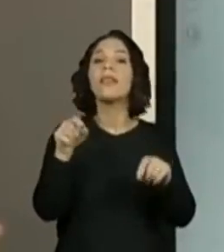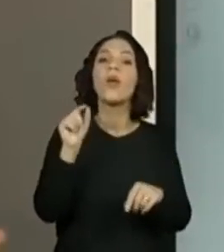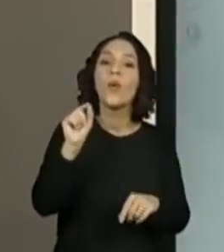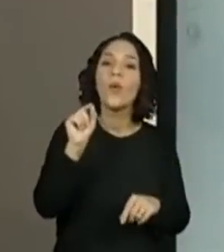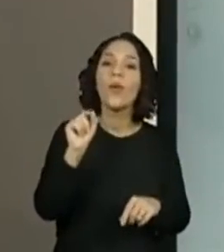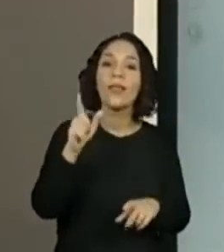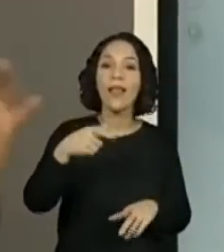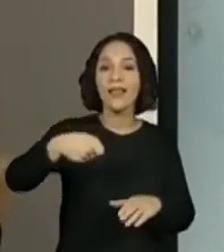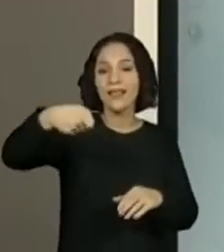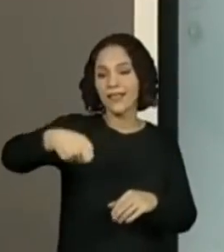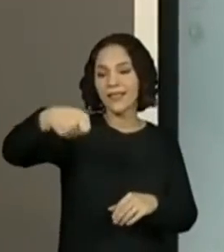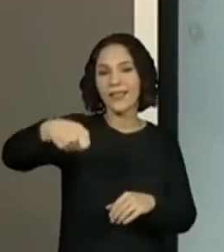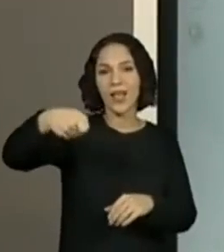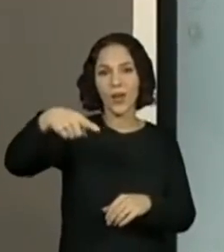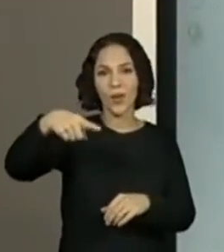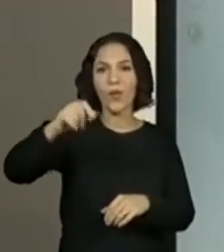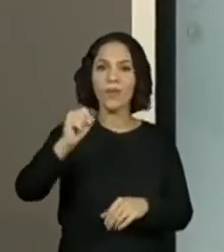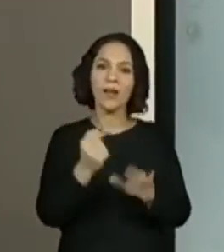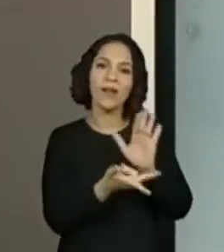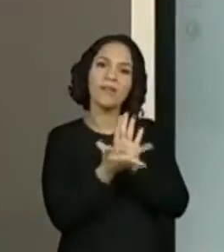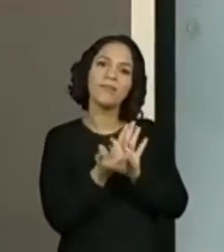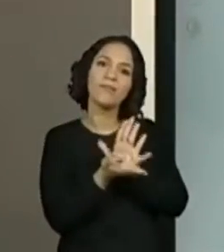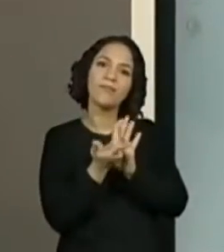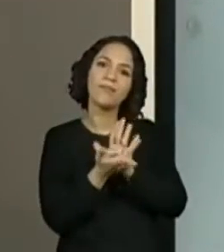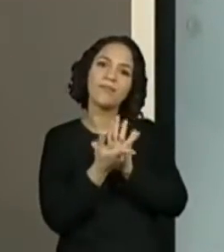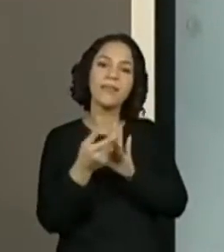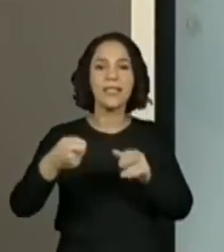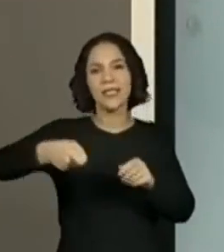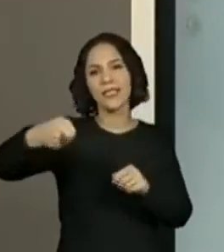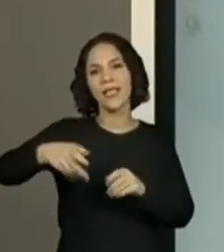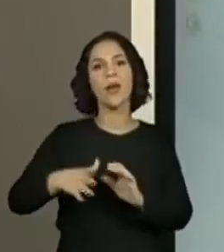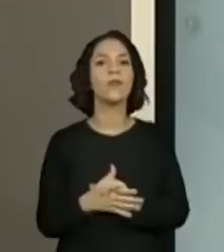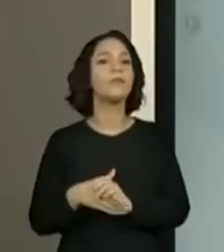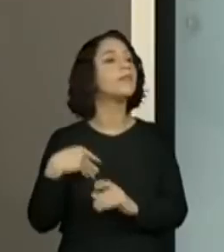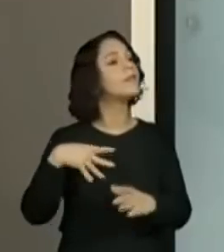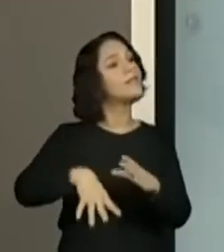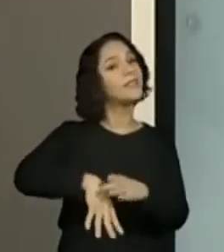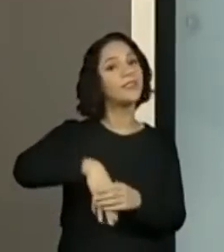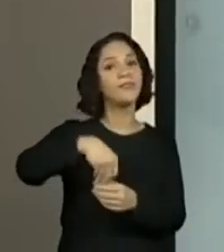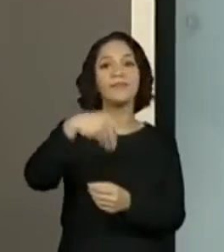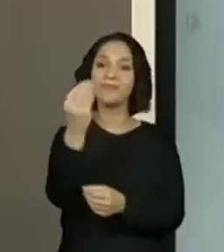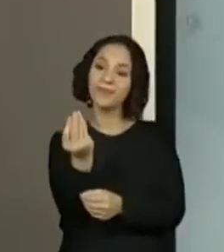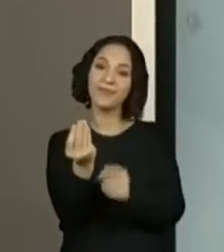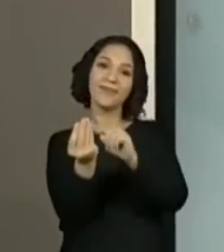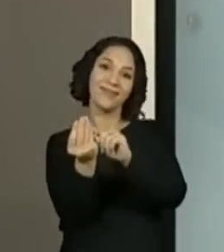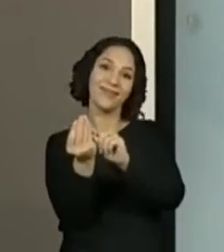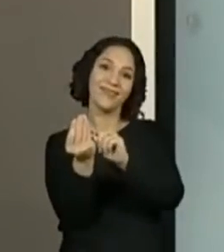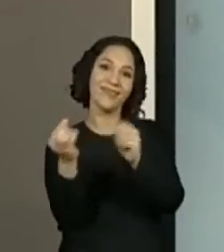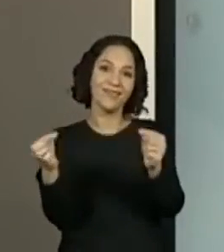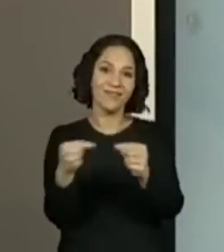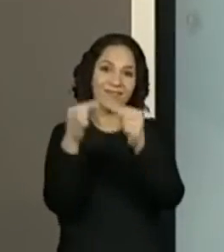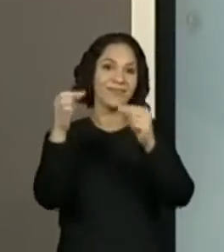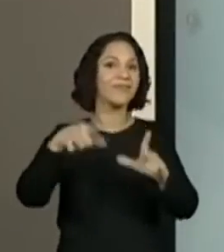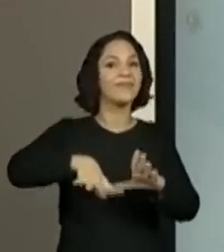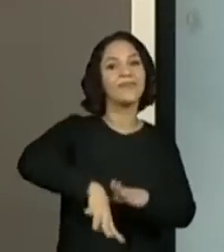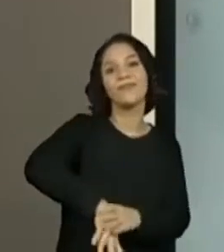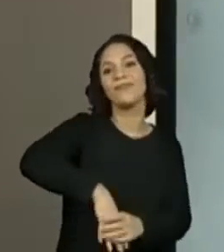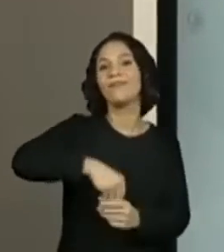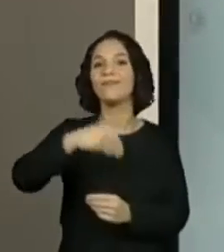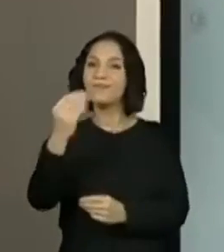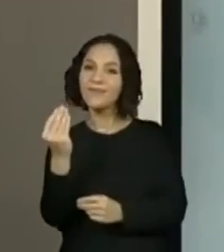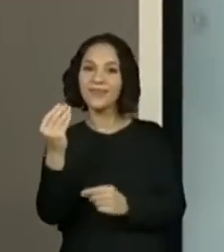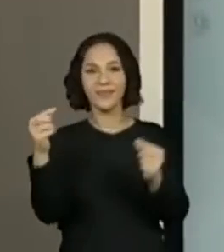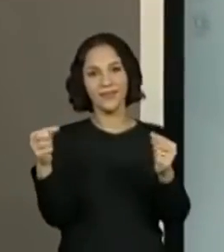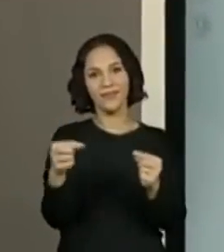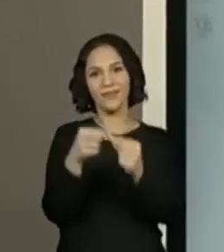num saquinho ali desenhadas figuras, deixa dentro de um saquinho, você vai tirando e sorteando a figura que você